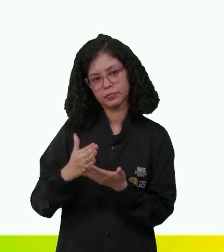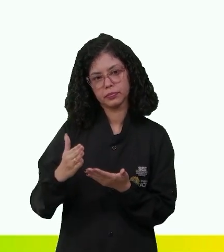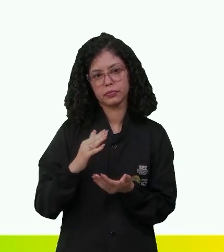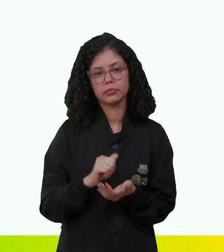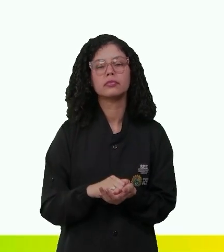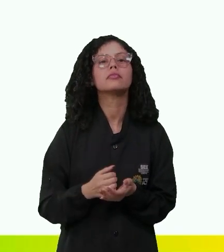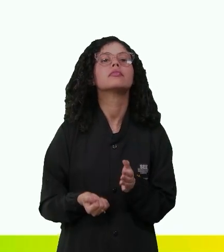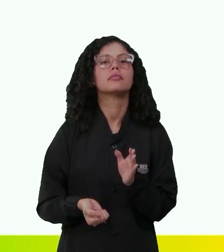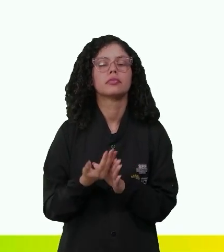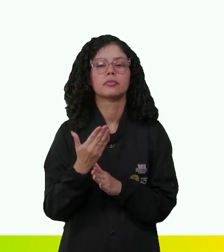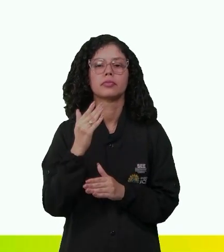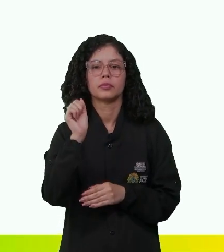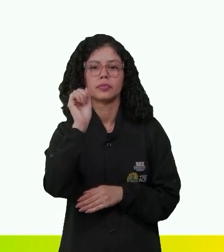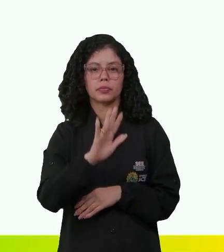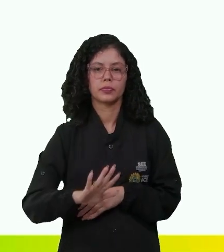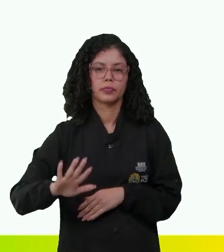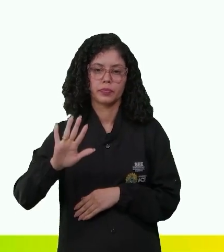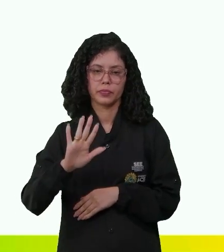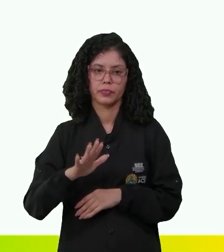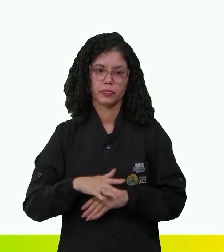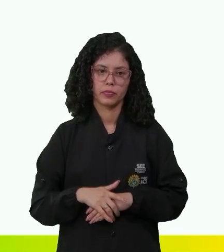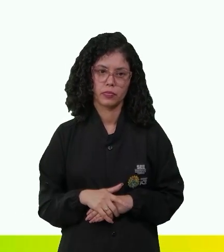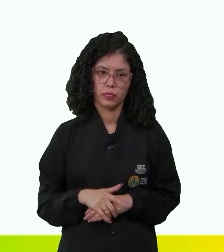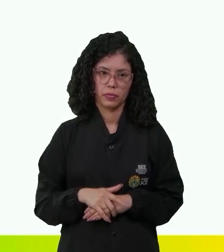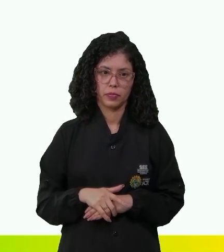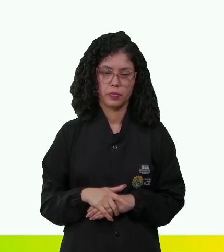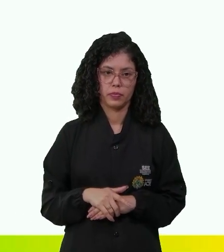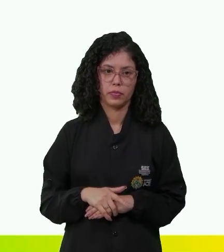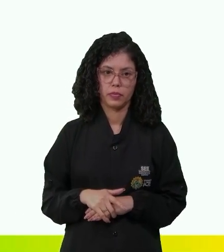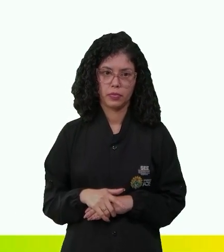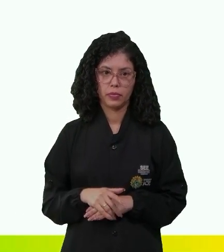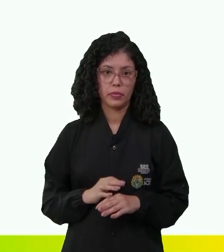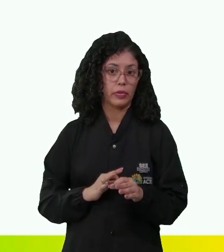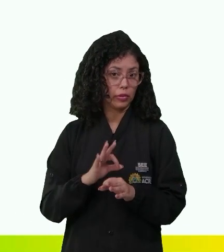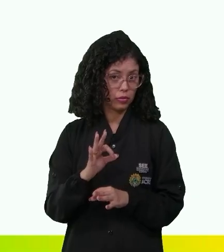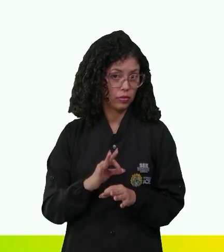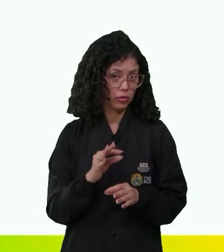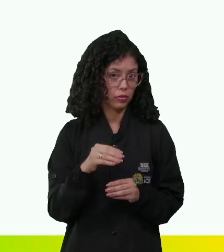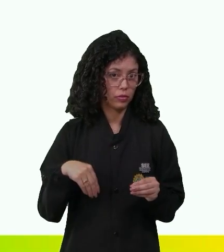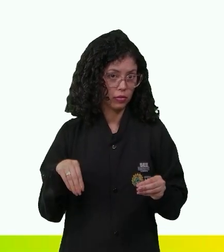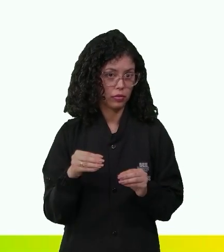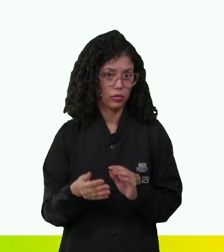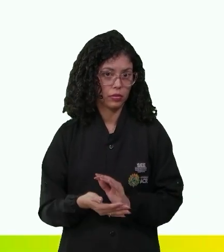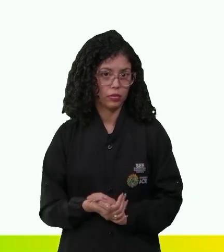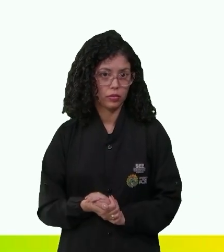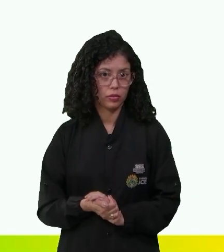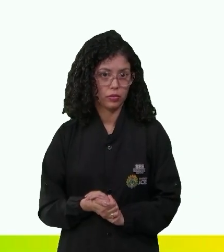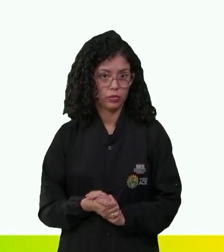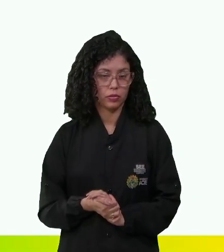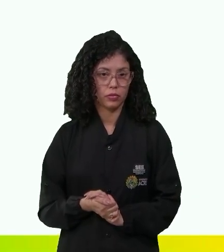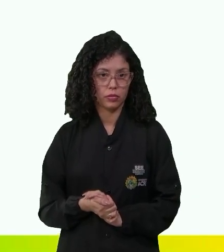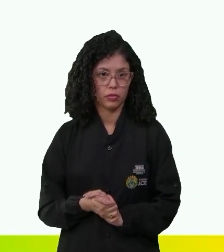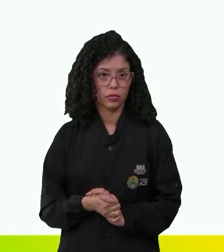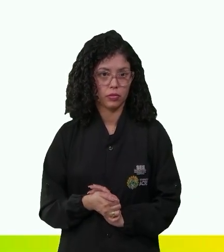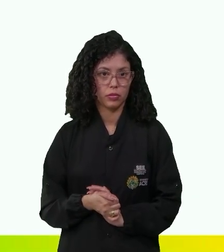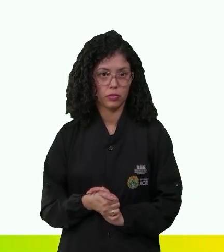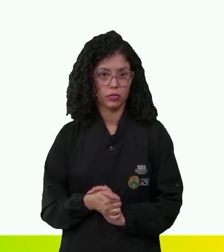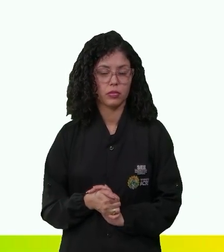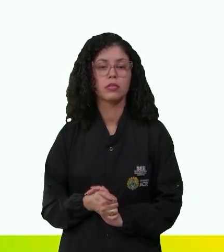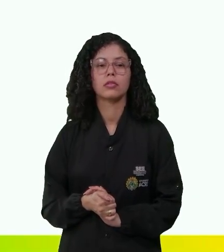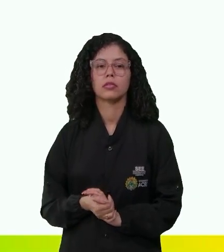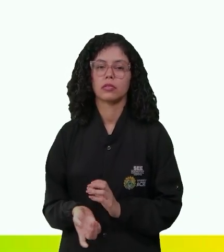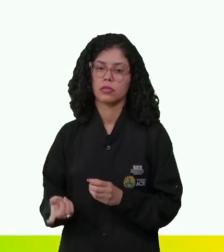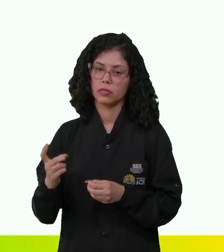a formação do Estado, tá, gente? Não a organização territorial. É por isso que eu voltei lá